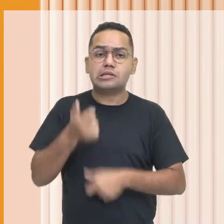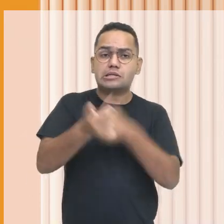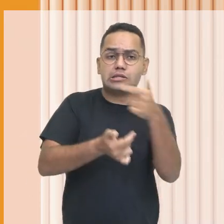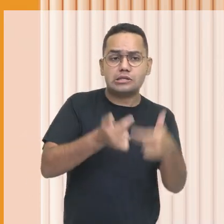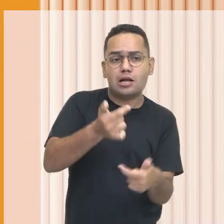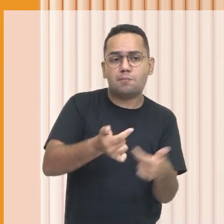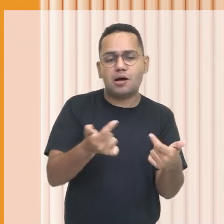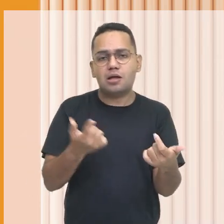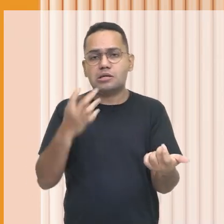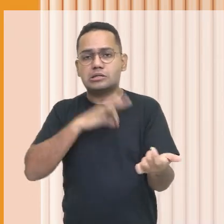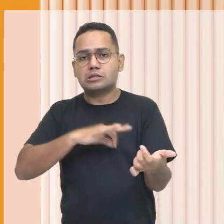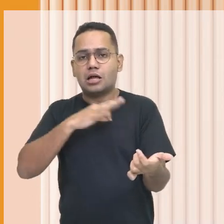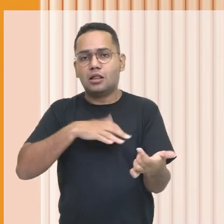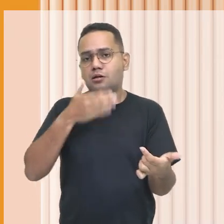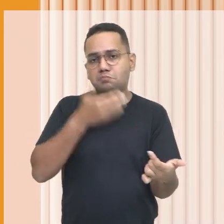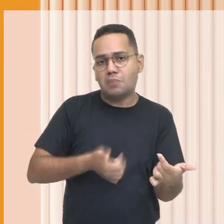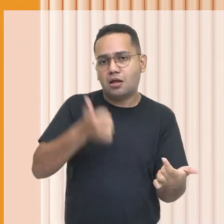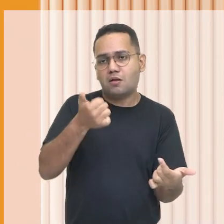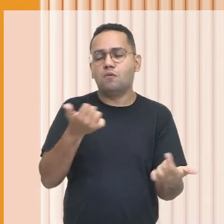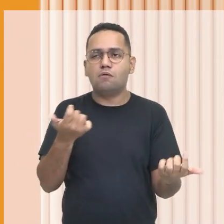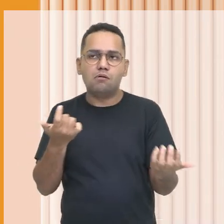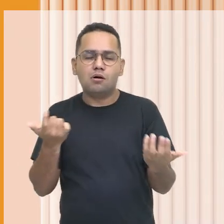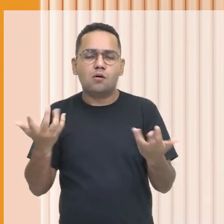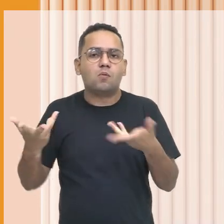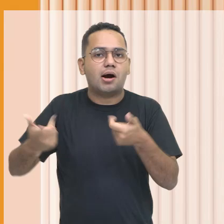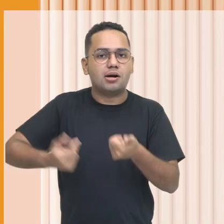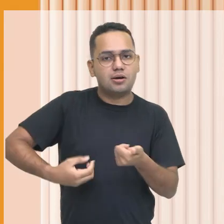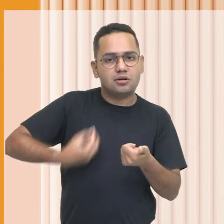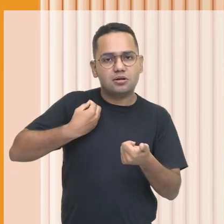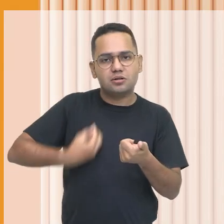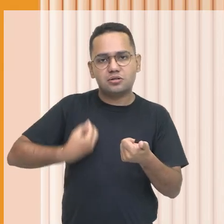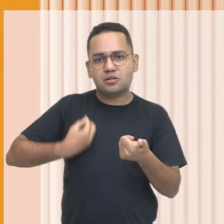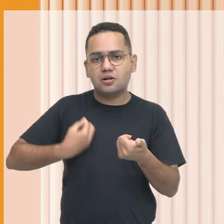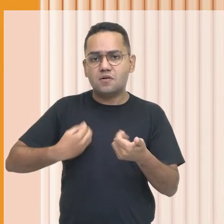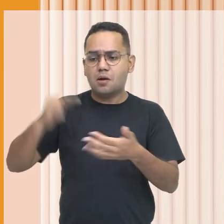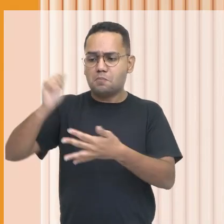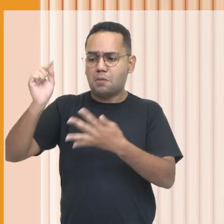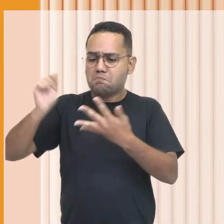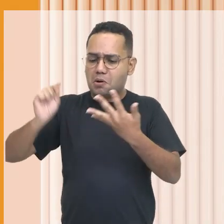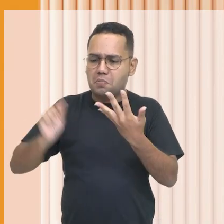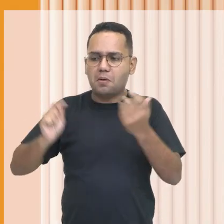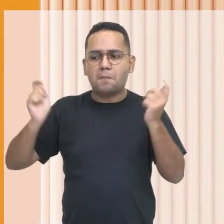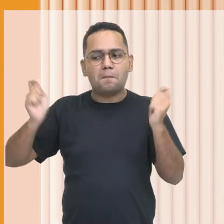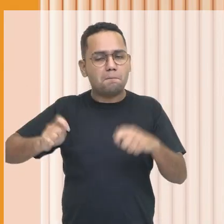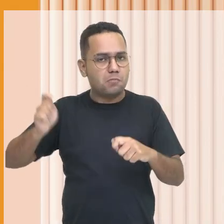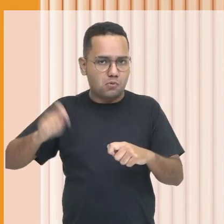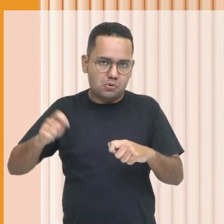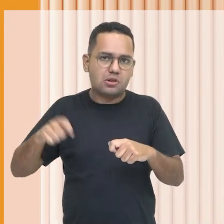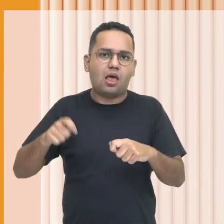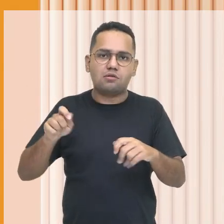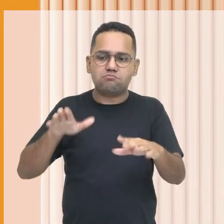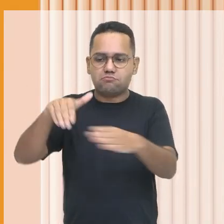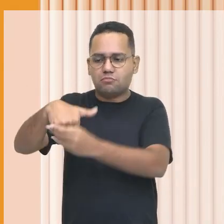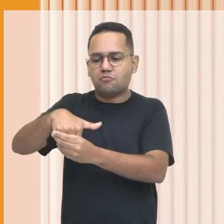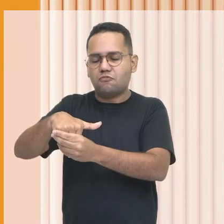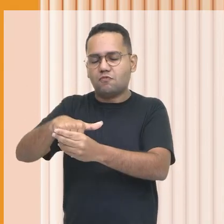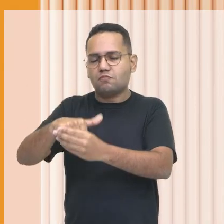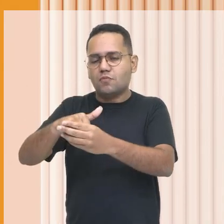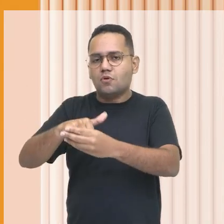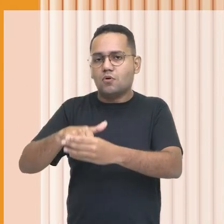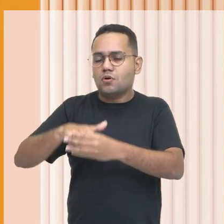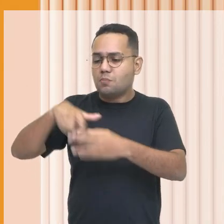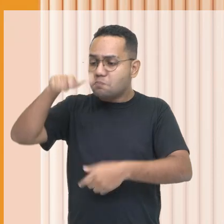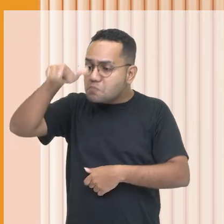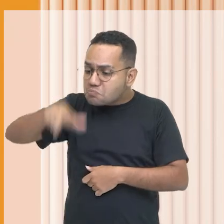dinheiro e com isso ganha essa base de eleitores para quê? Para eleger os candidatos que se quer, ok? Então é isso que nós